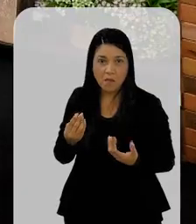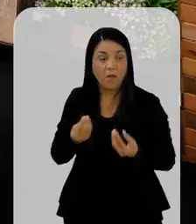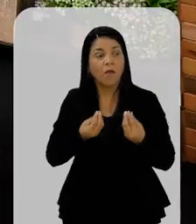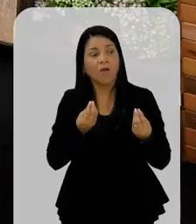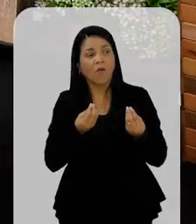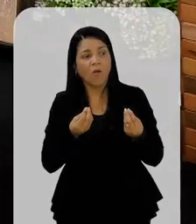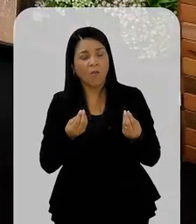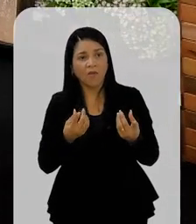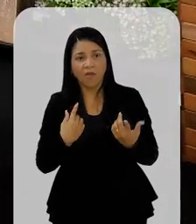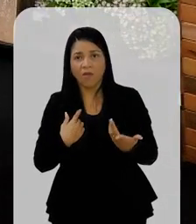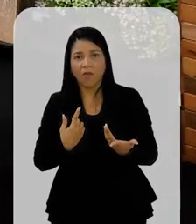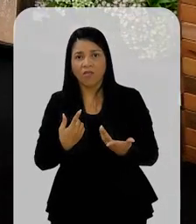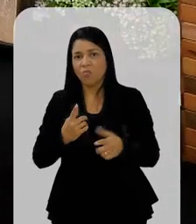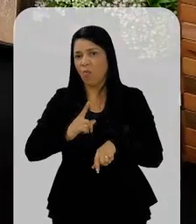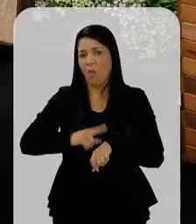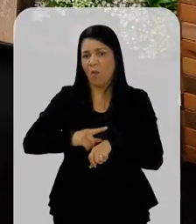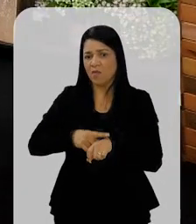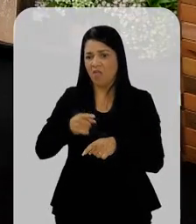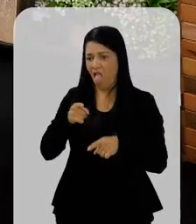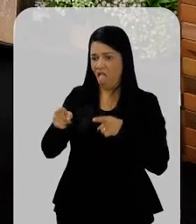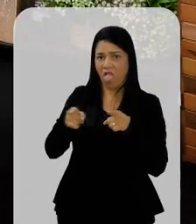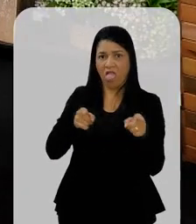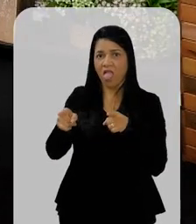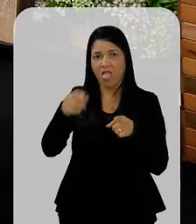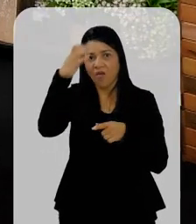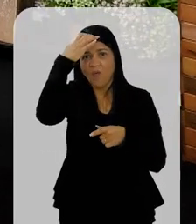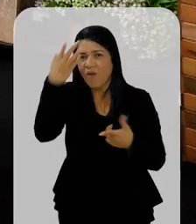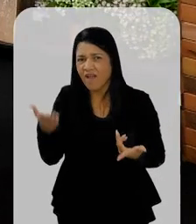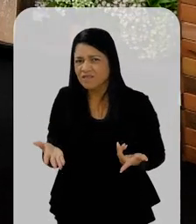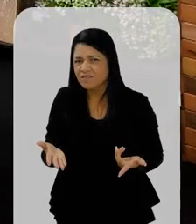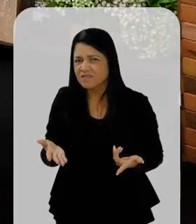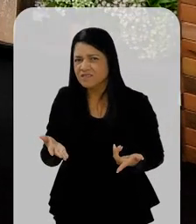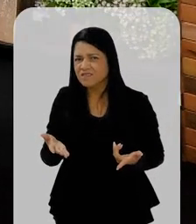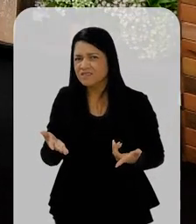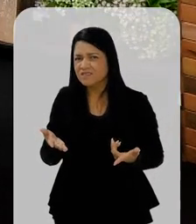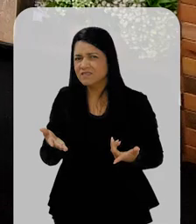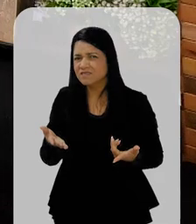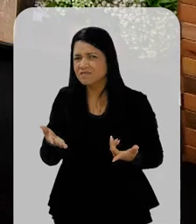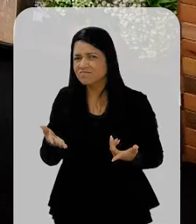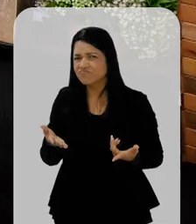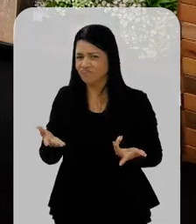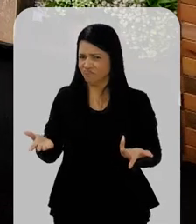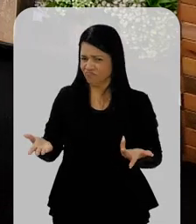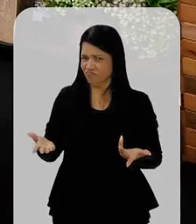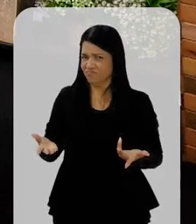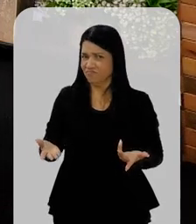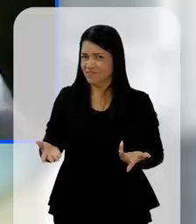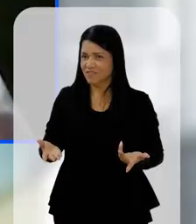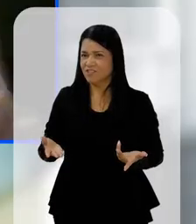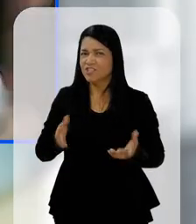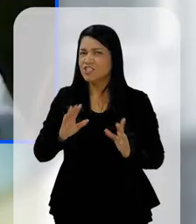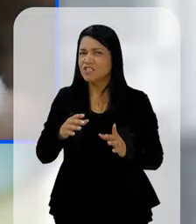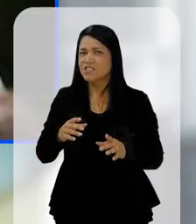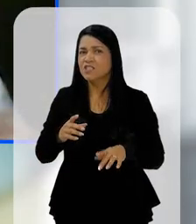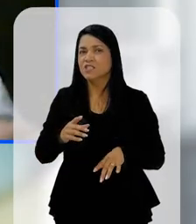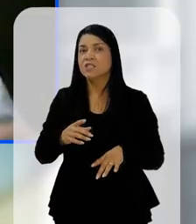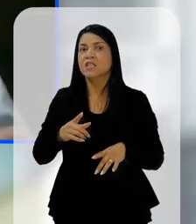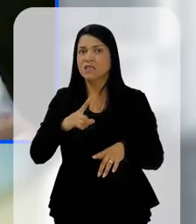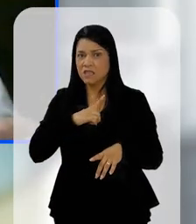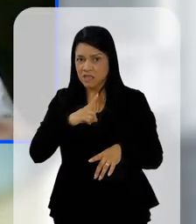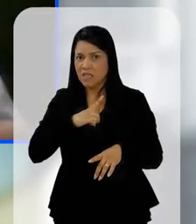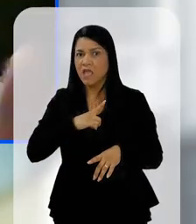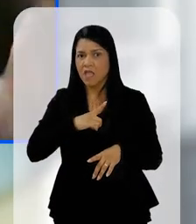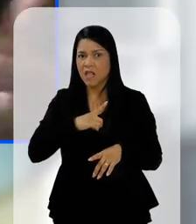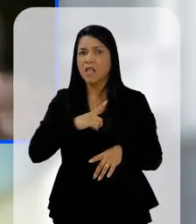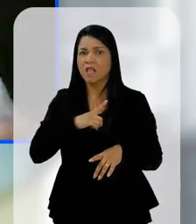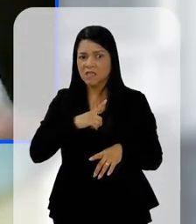não é hora de apontar o dedo para os culpados. Ora, eu acho que se não é agora, Quando, geralmente né? quem diz isso são os